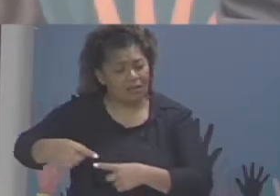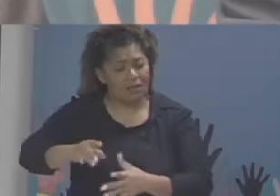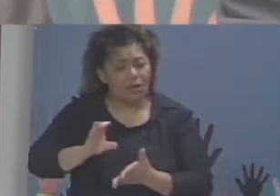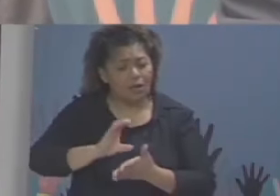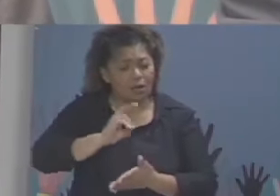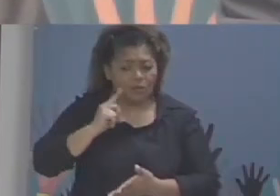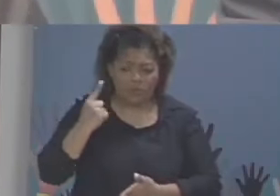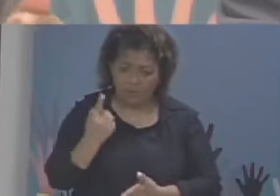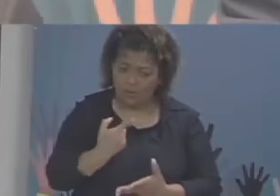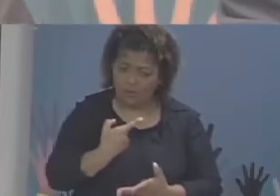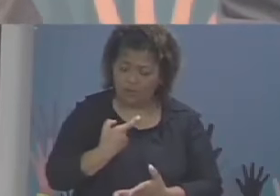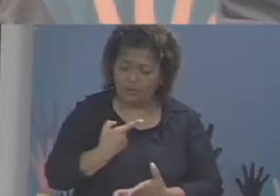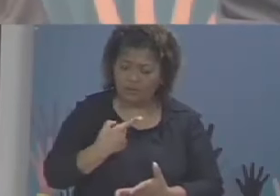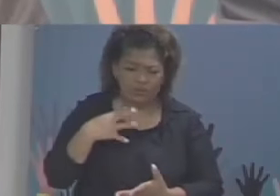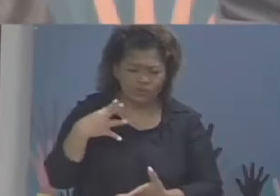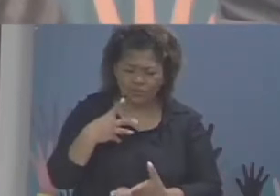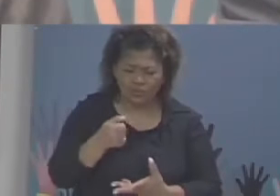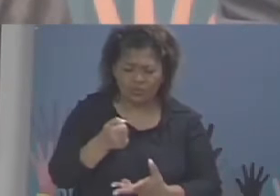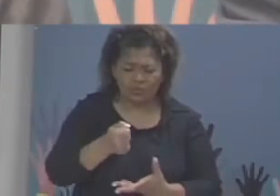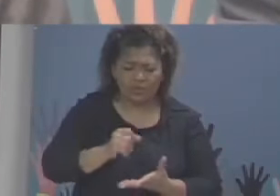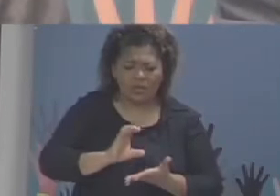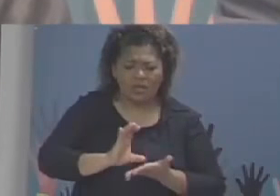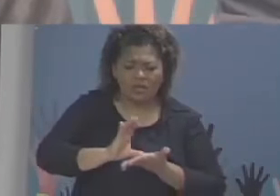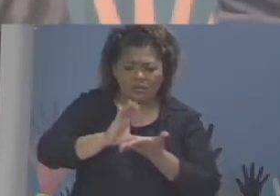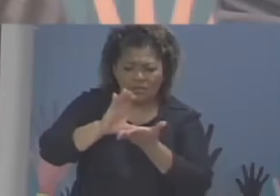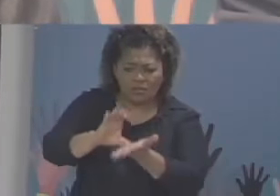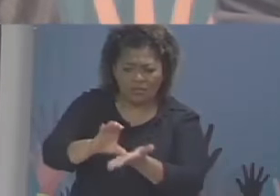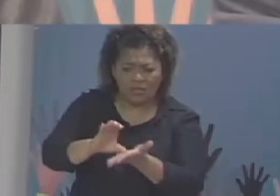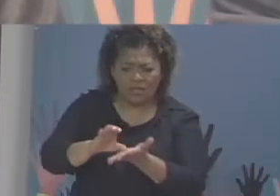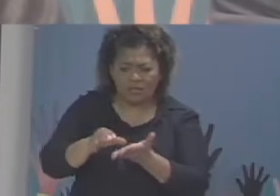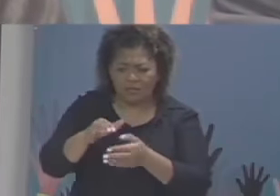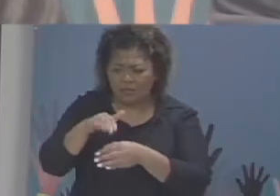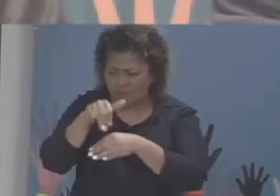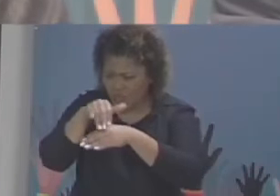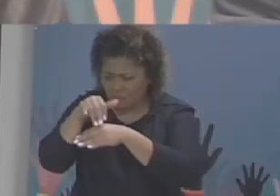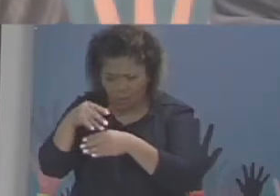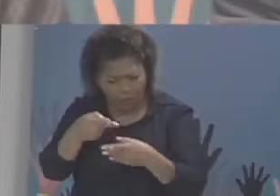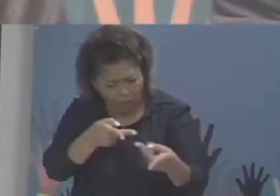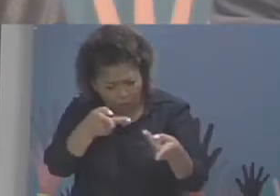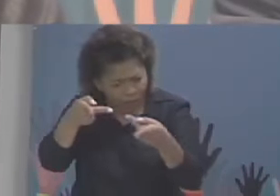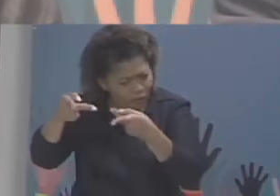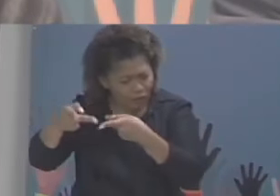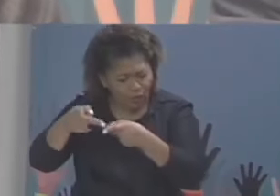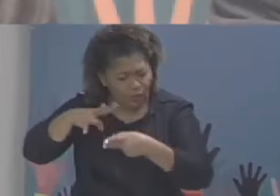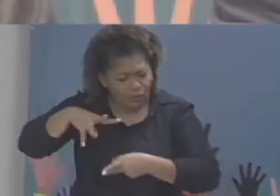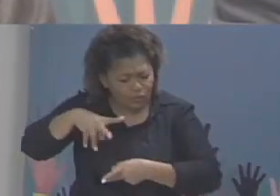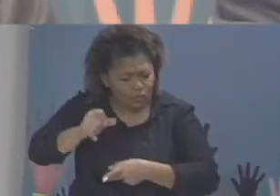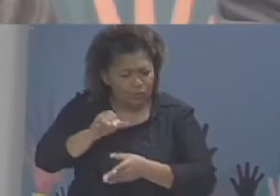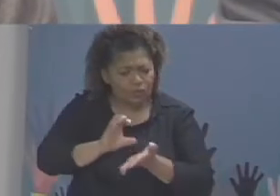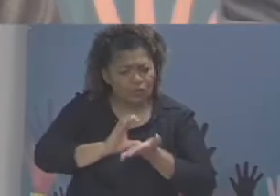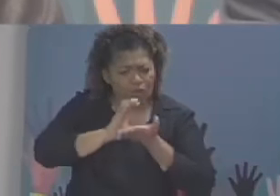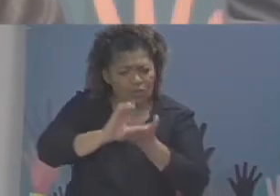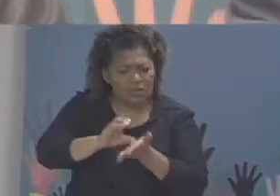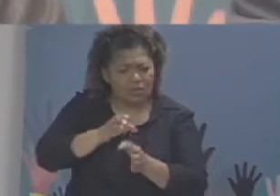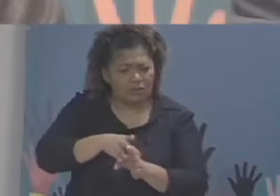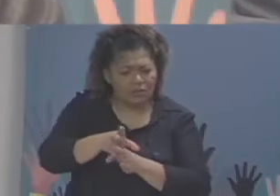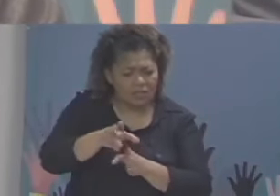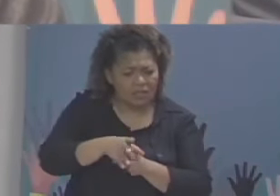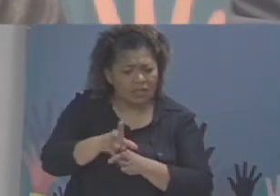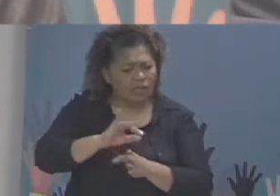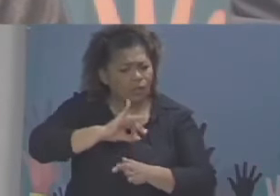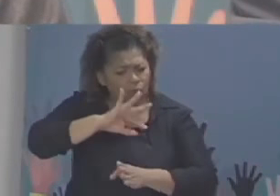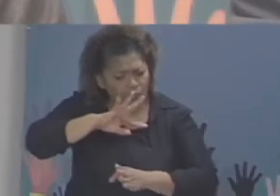Psicologia, fizemos isso. A Comissão Nacional de Psicologia e Assistência Social chamou todos os parceiros, todos os conselhos, todas as entidades,